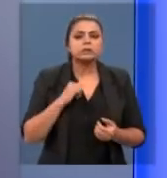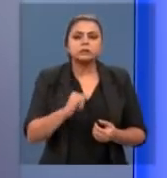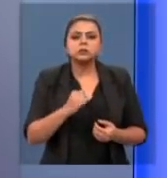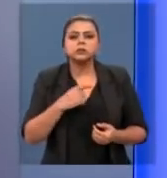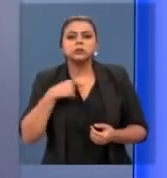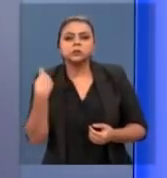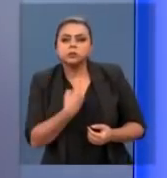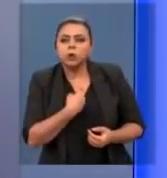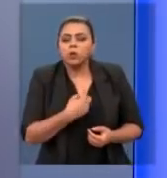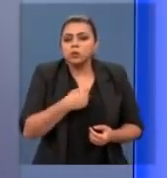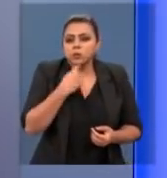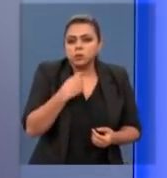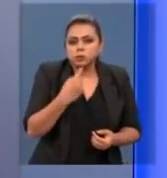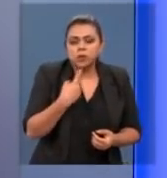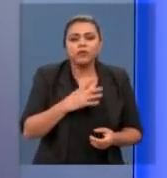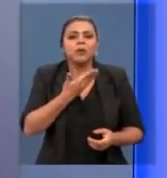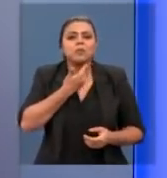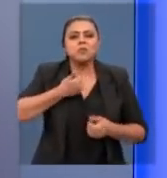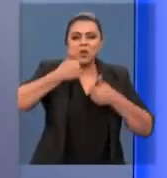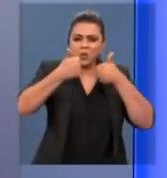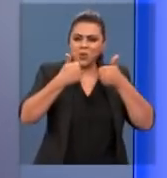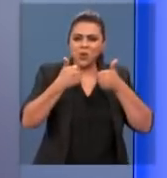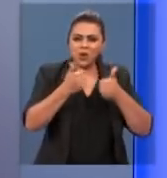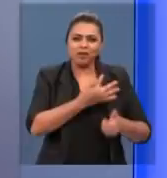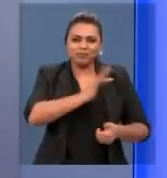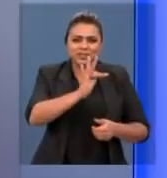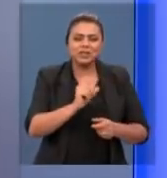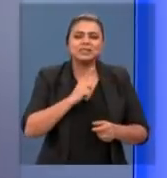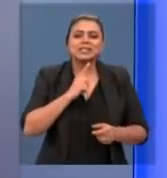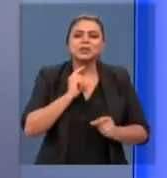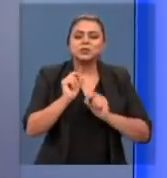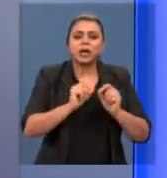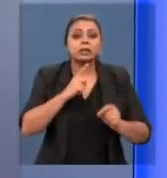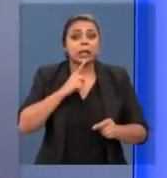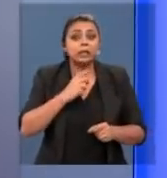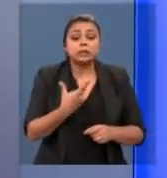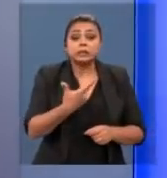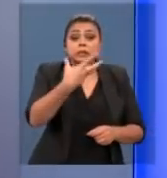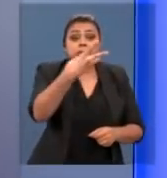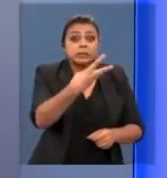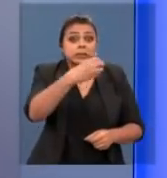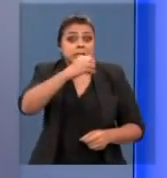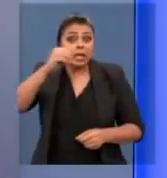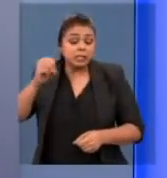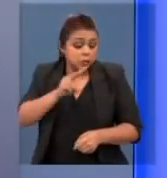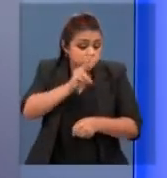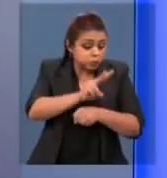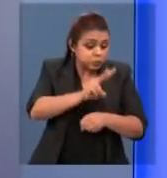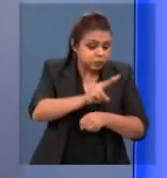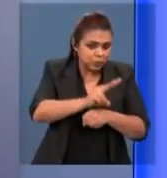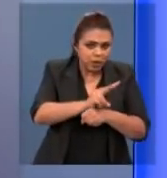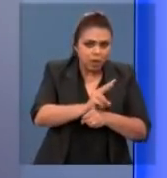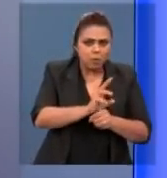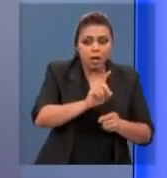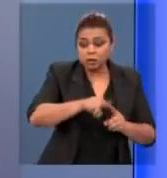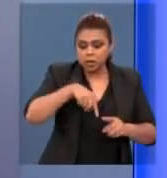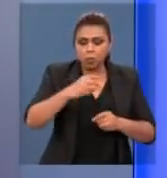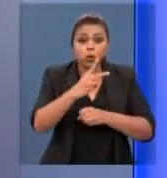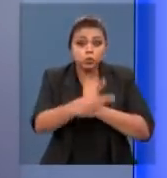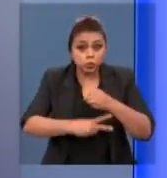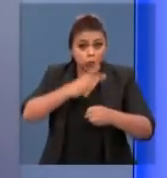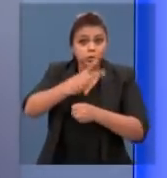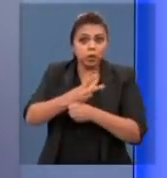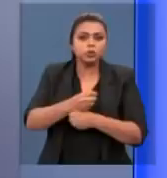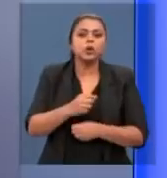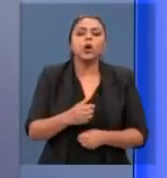pudermos melhorar o fisco o fisco tem hoje 300 auditores fiscais daqui a dois anos vai ter 150 para